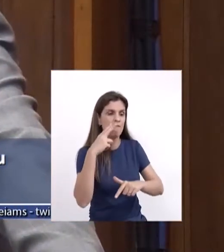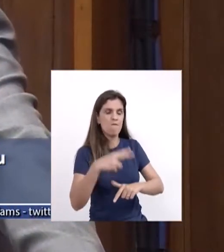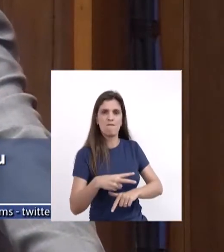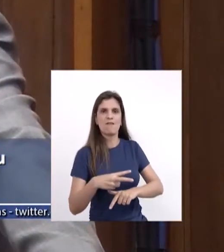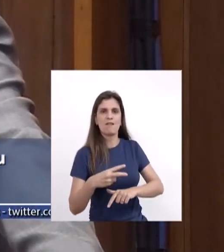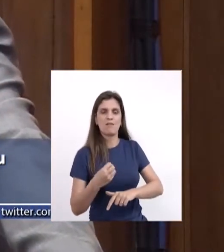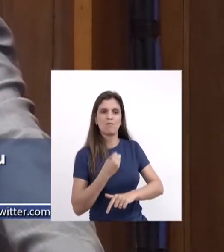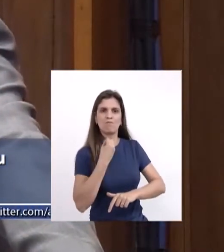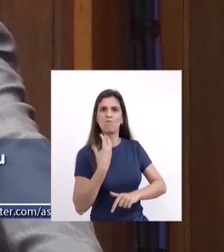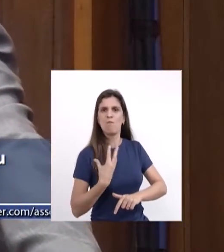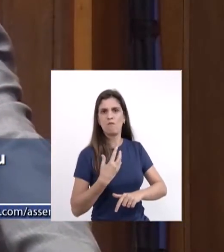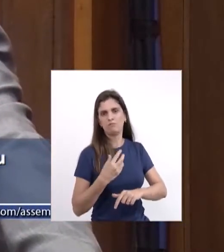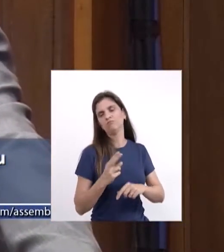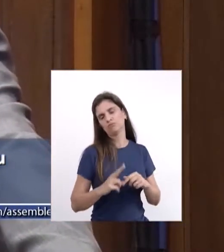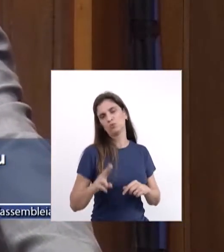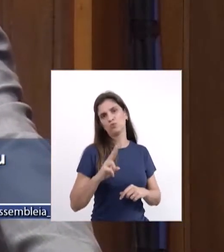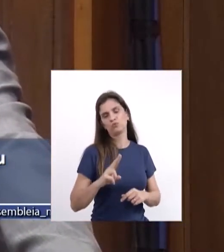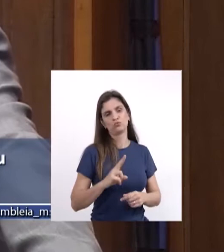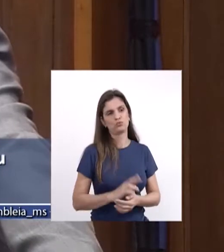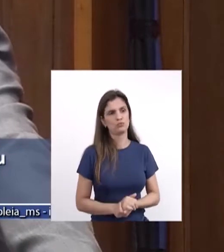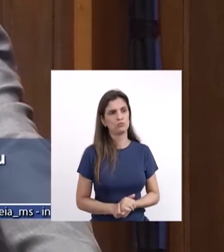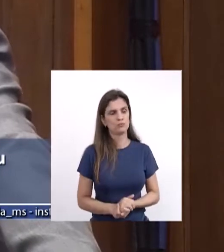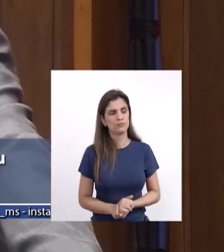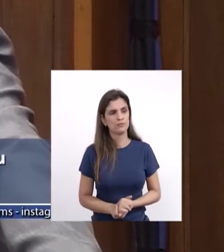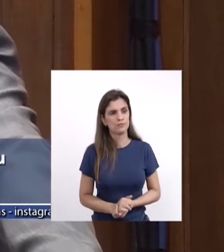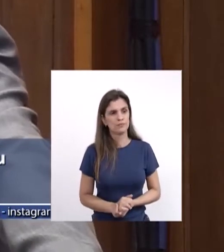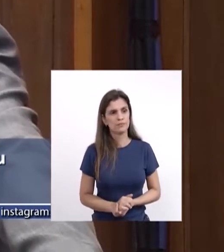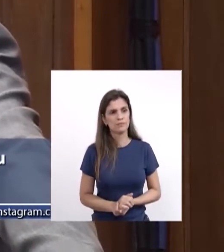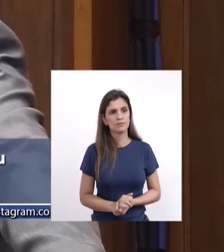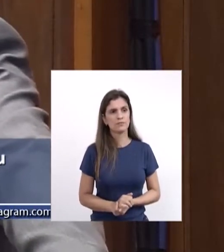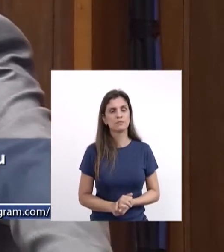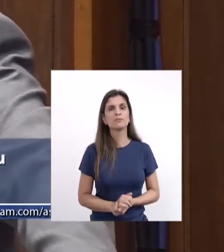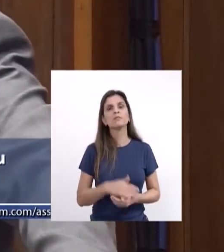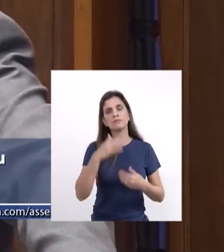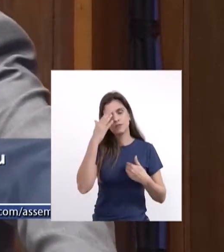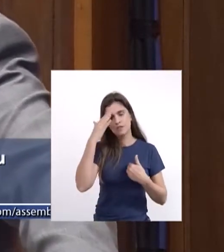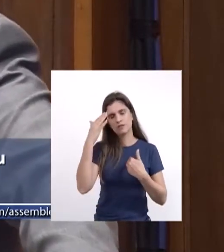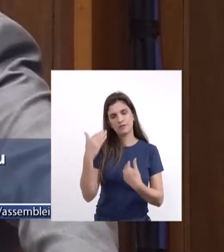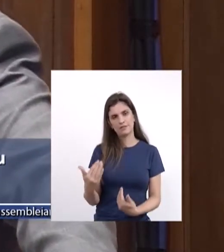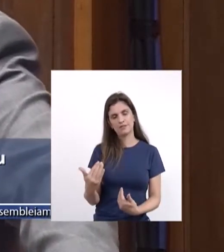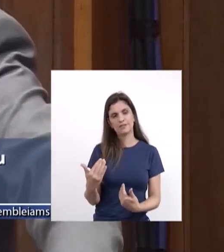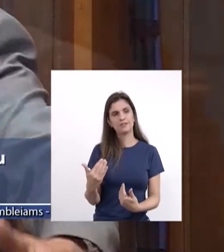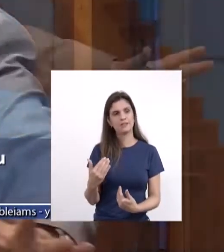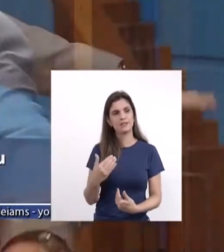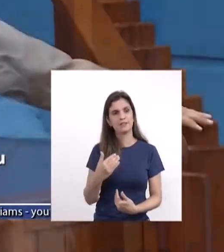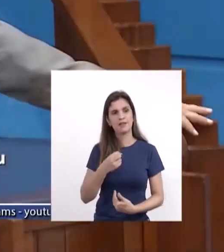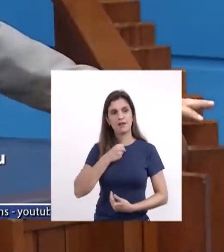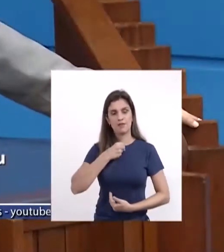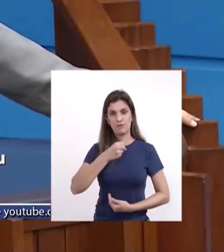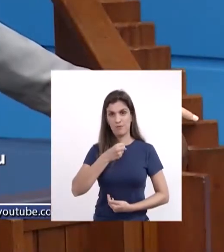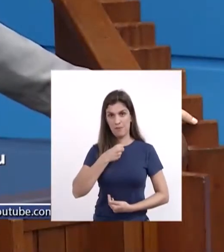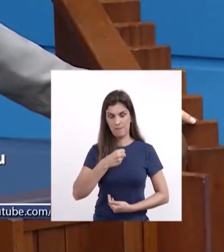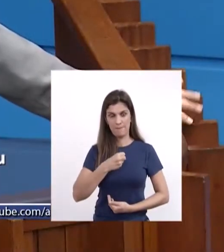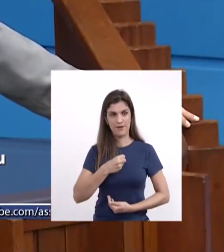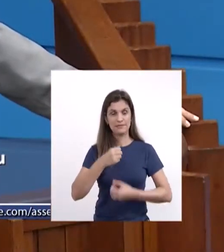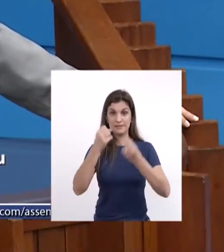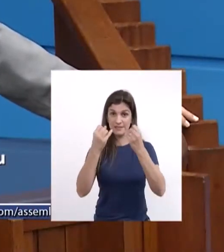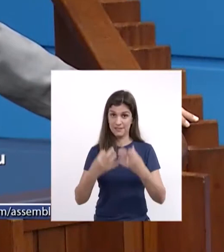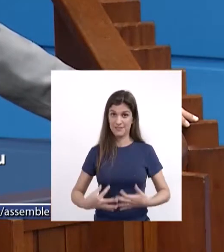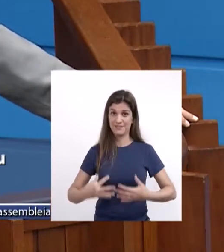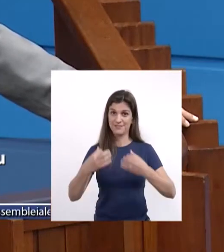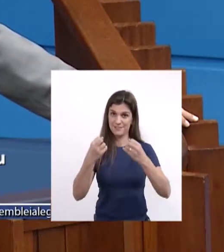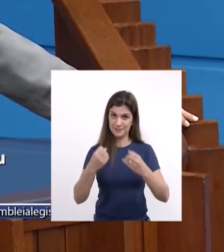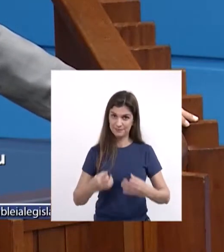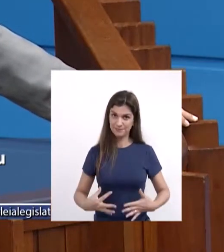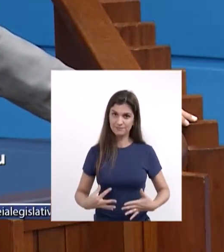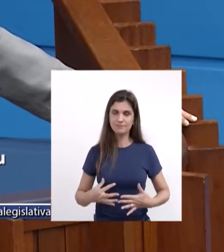parabéns pelo pronunciamento. Eu agradeço, deputado professor Rinaldo, incorporo a parte de Vossa Excelência e explico para aqueles